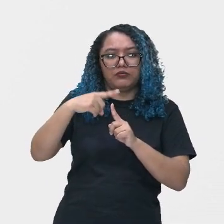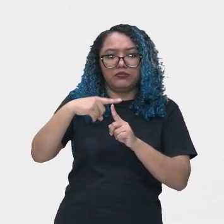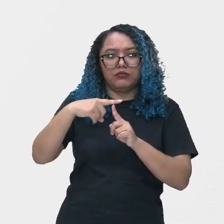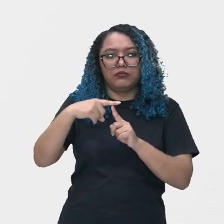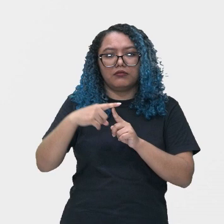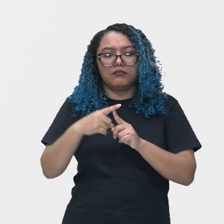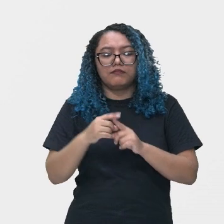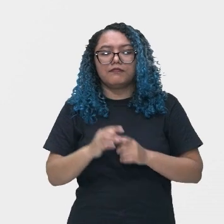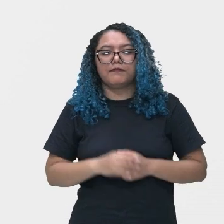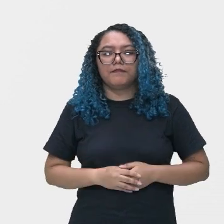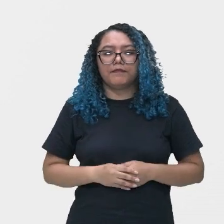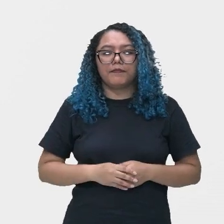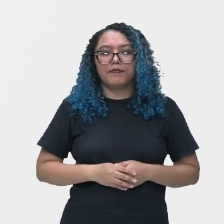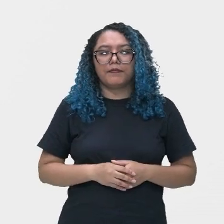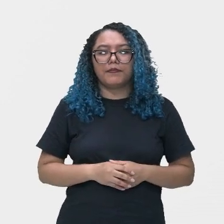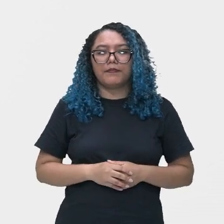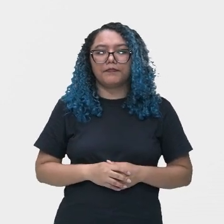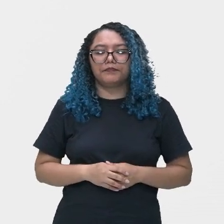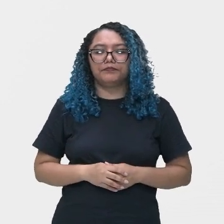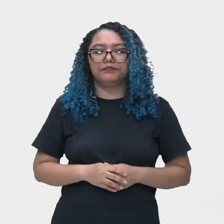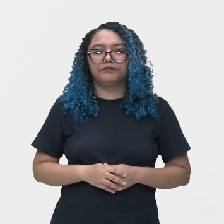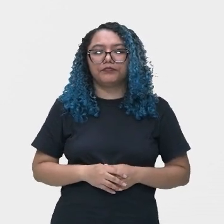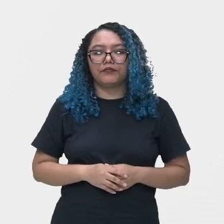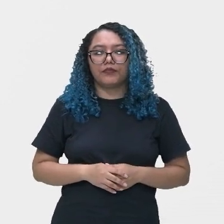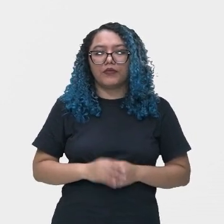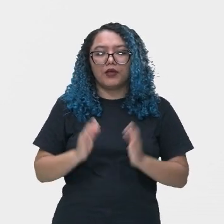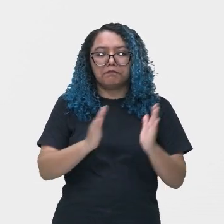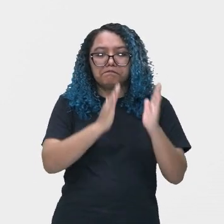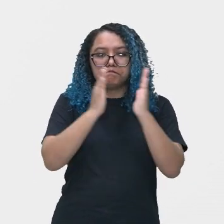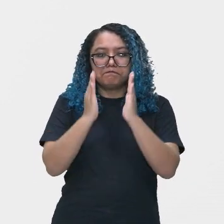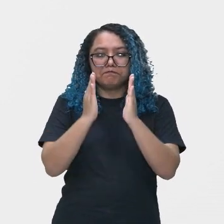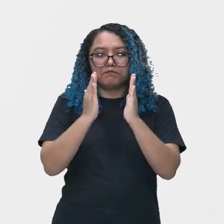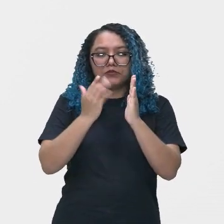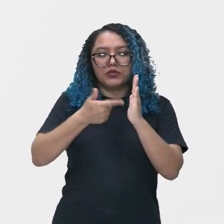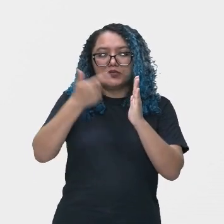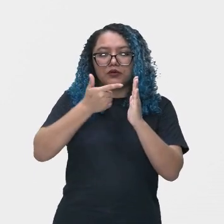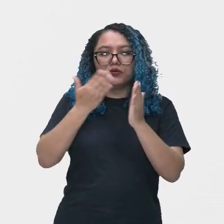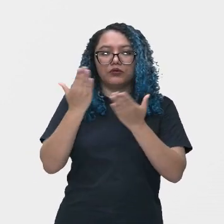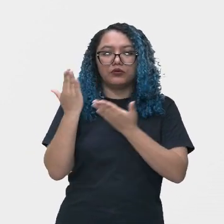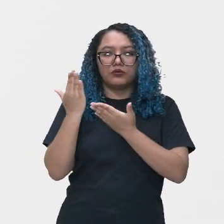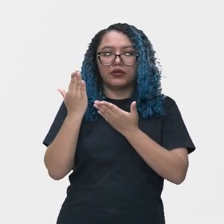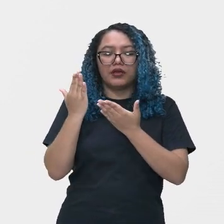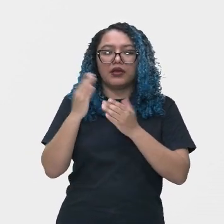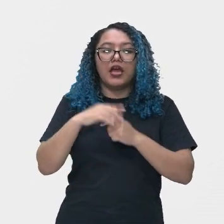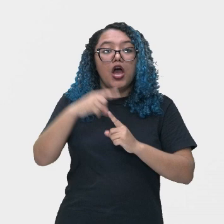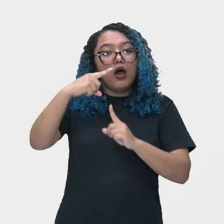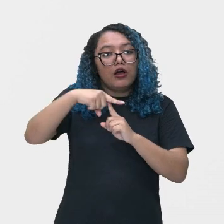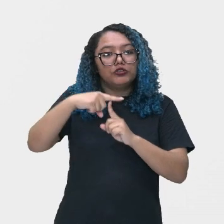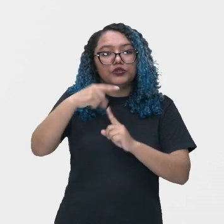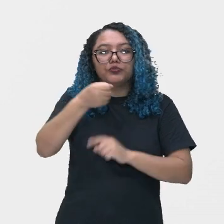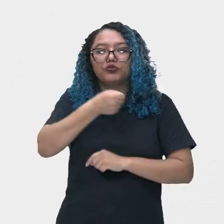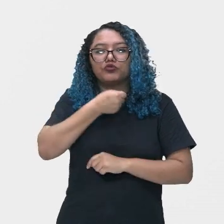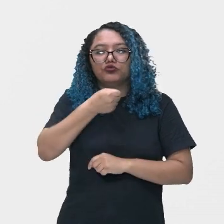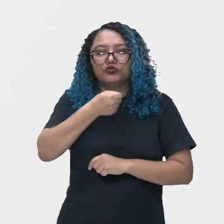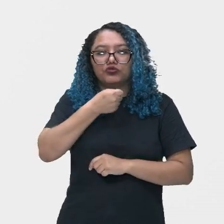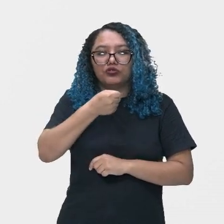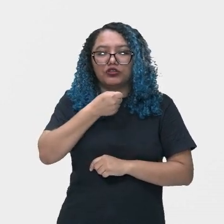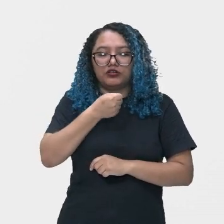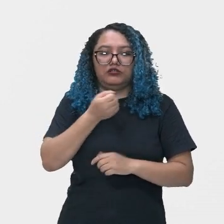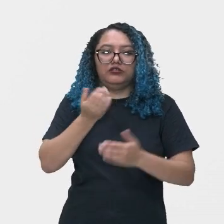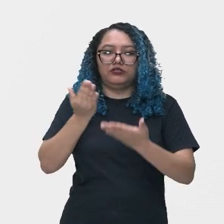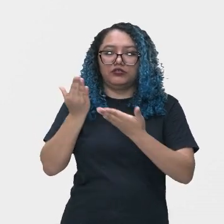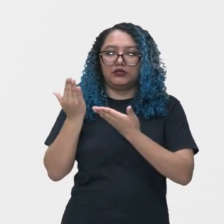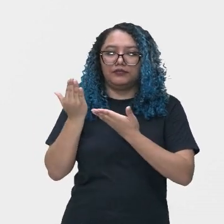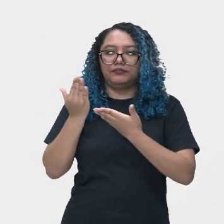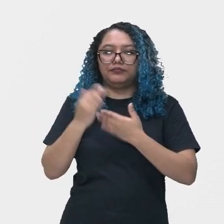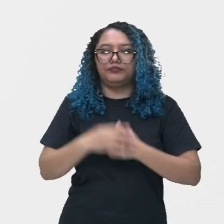que identificam que elas são falsas, tá? Então, formato jornalístico, structural elements, por